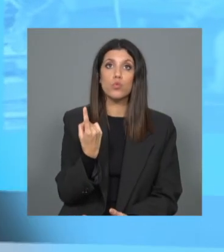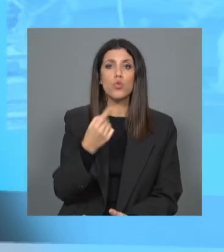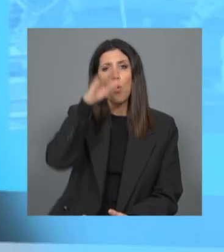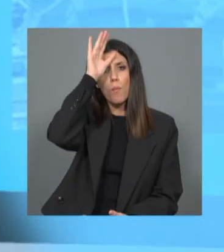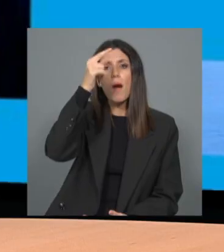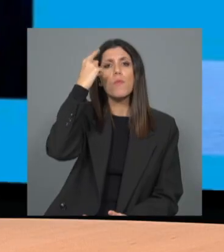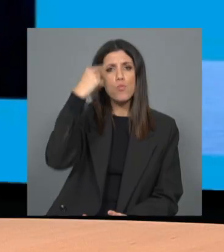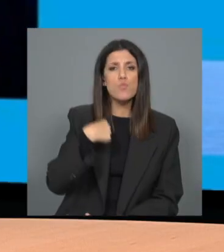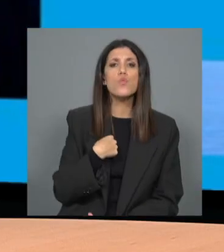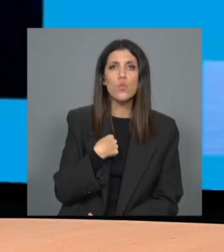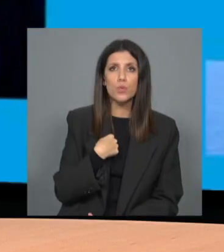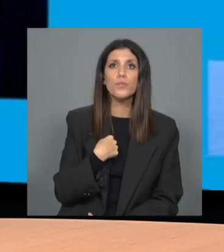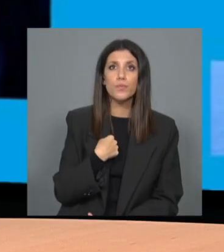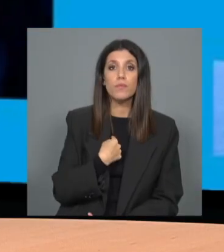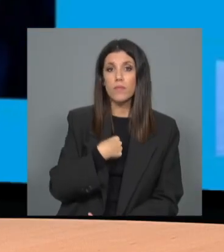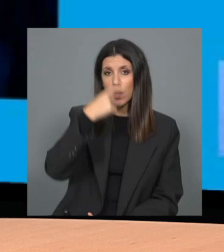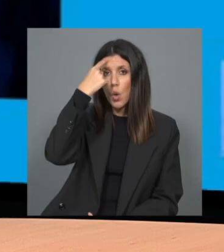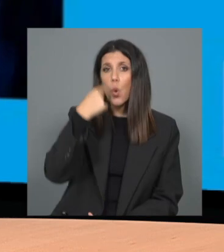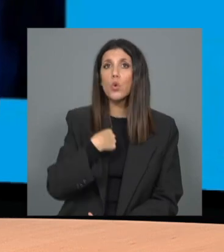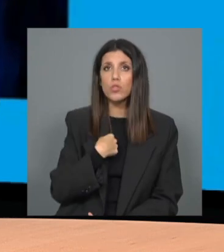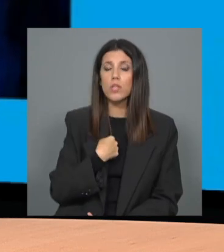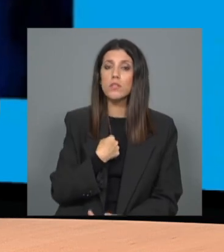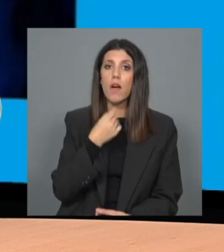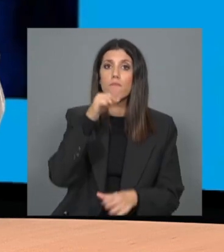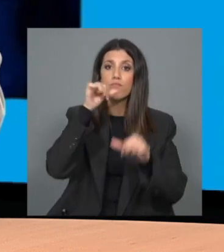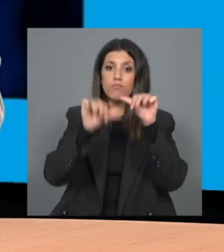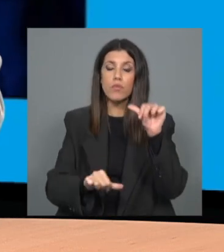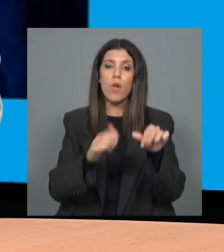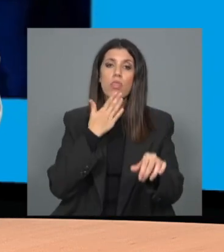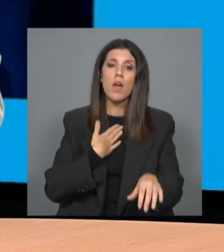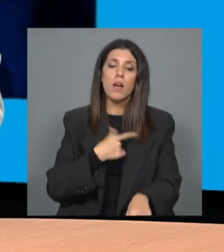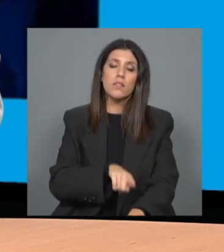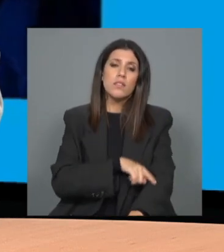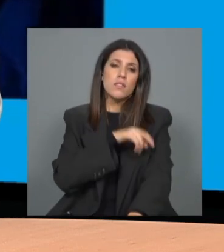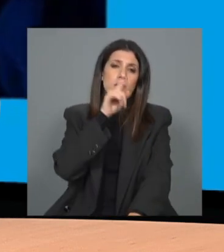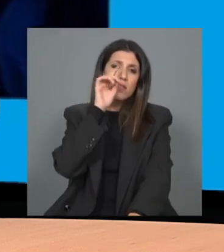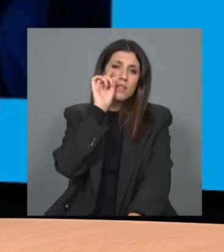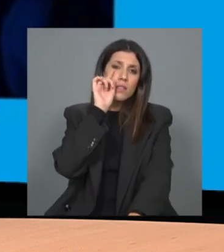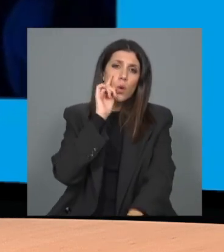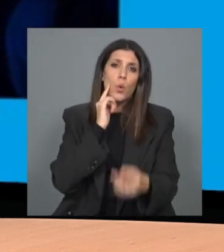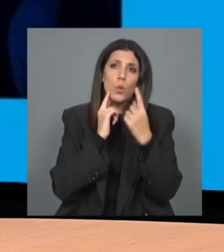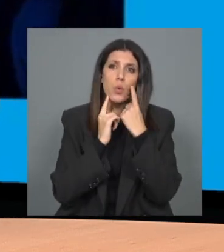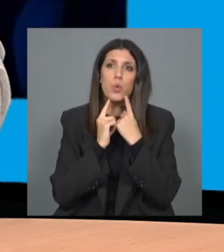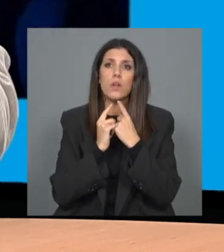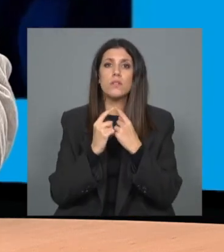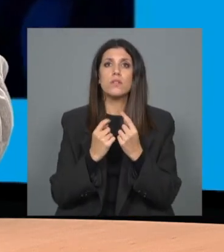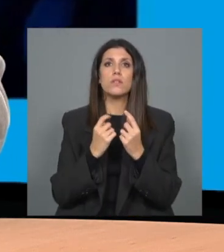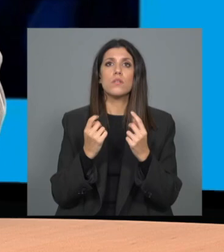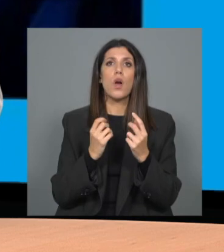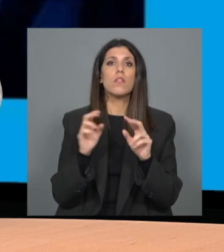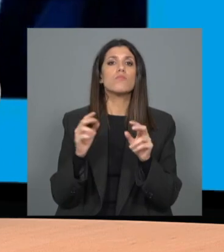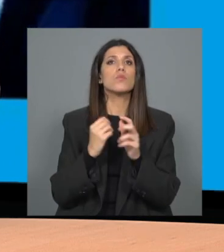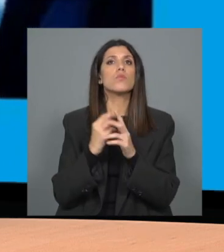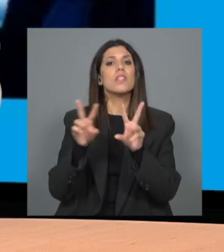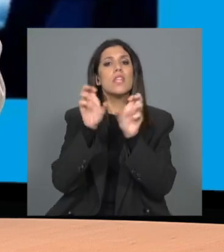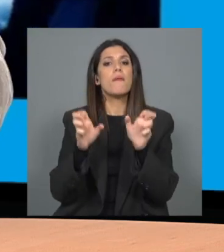disso, tem tanta consciência que se emociona e, sobretudo, vai procurando que esse tema continue na ordem do dia, porque as pessoas lá em casa, se